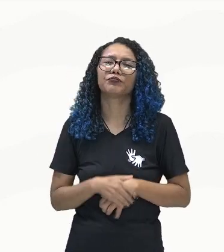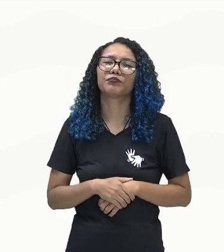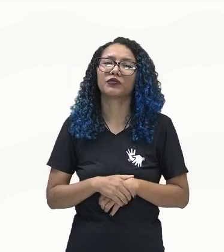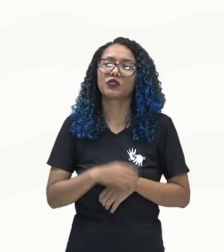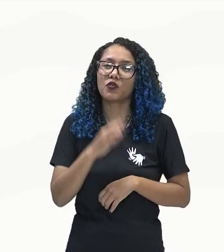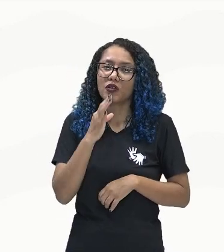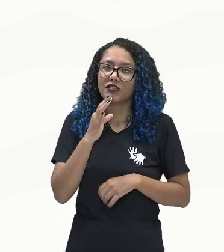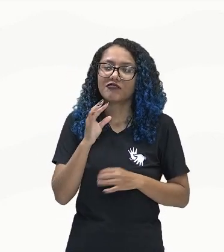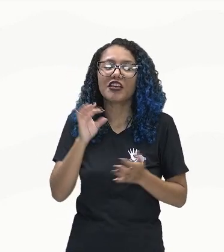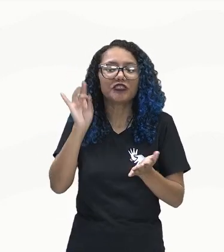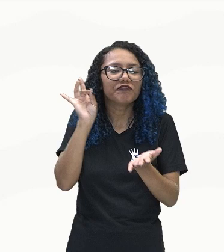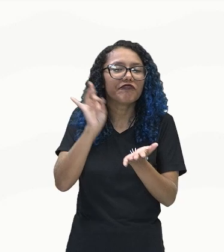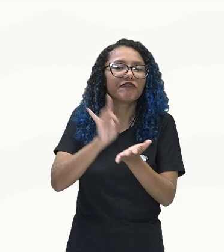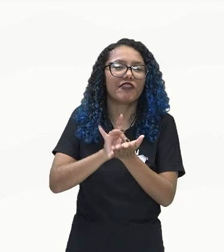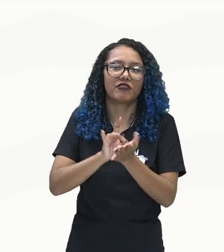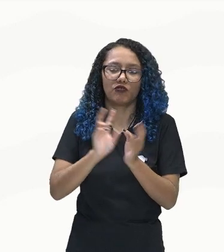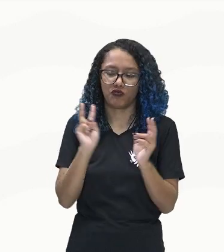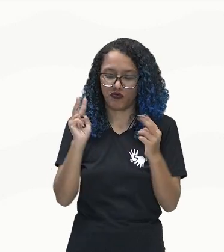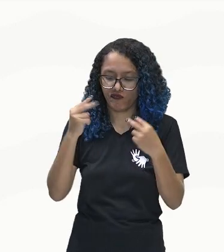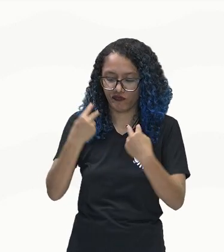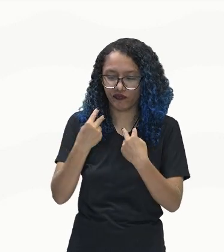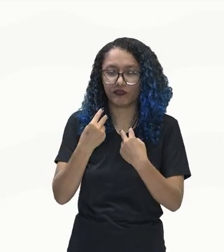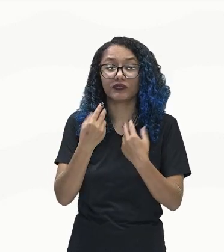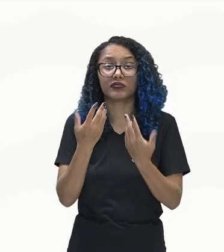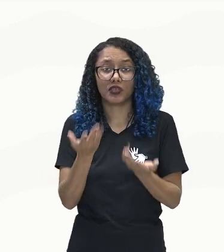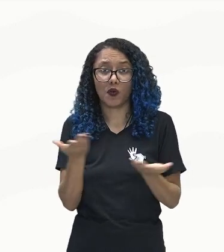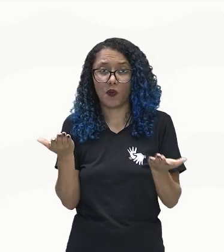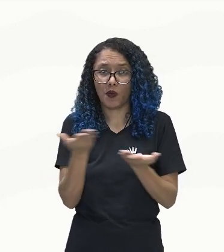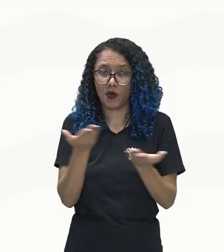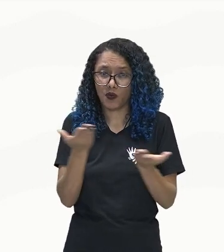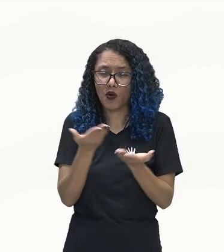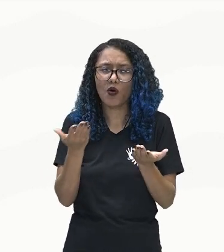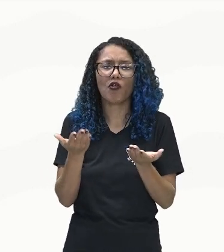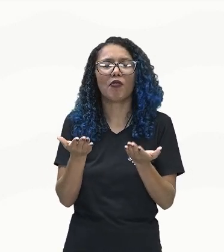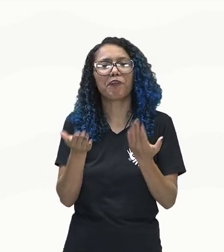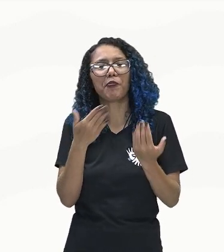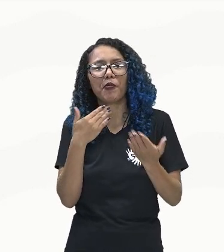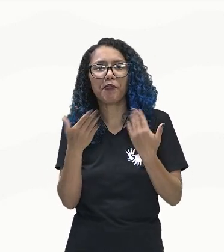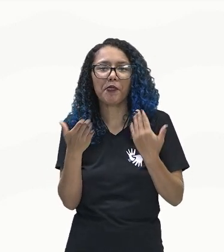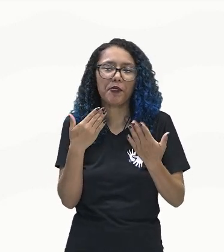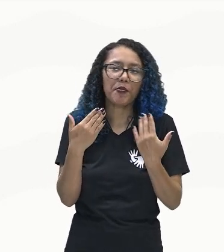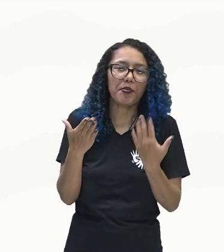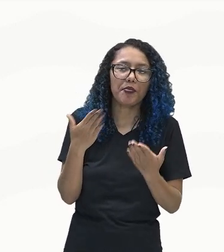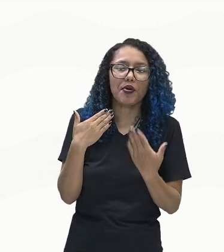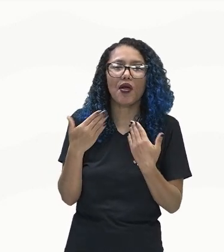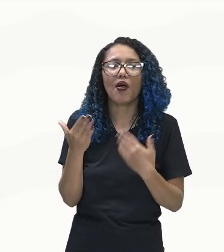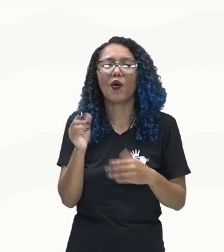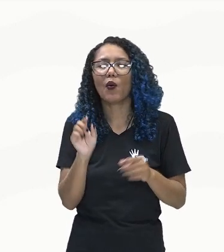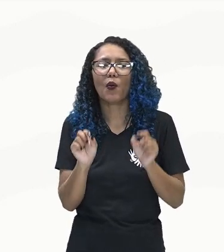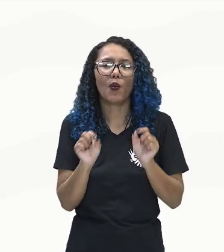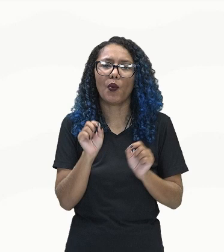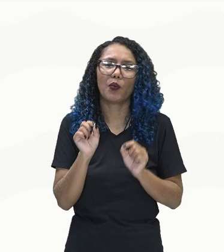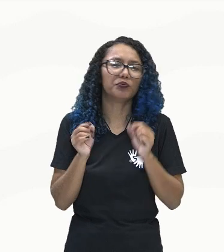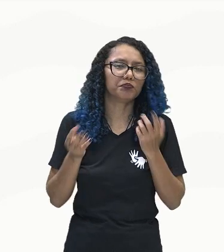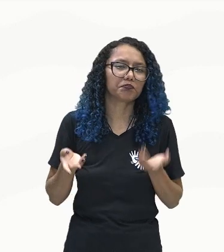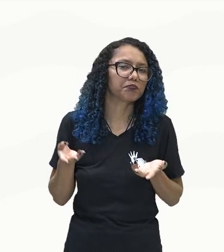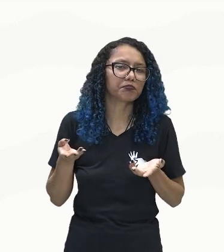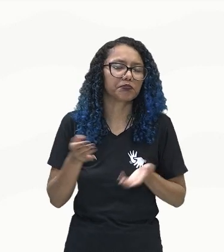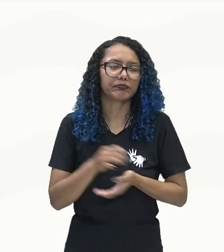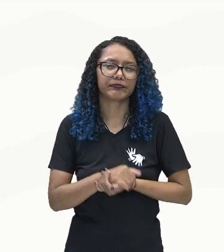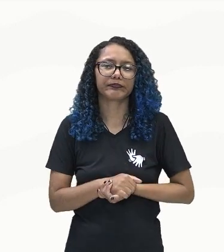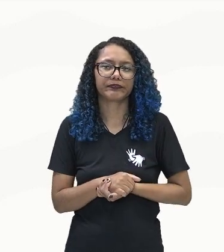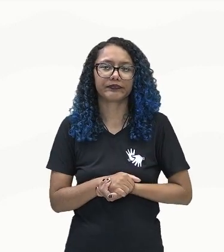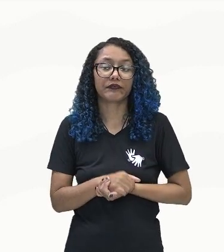dizer que só o fato da gente estar tendo essa conversa aqui na aula, a gente, né,